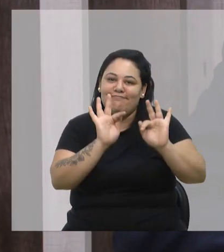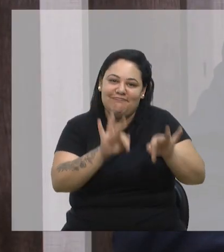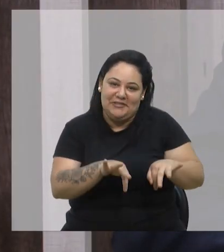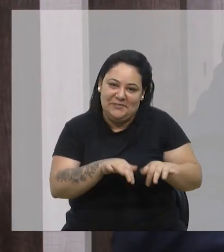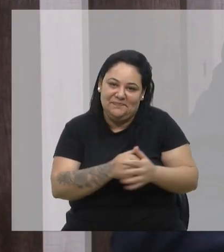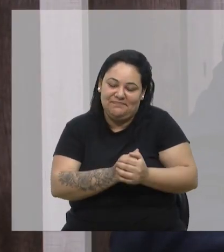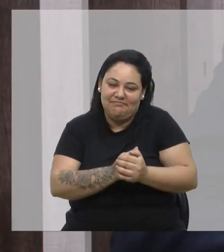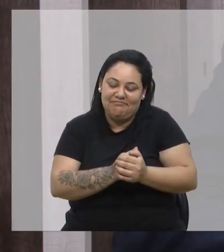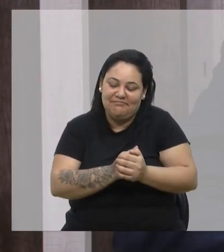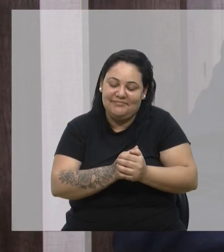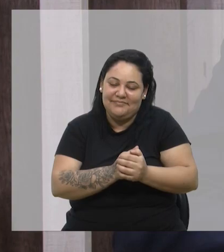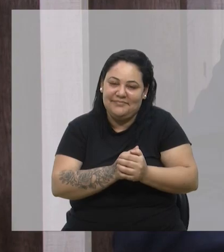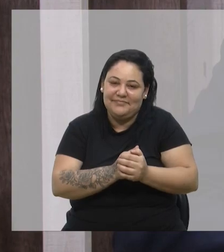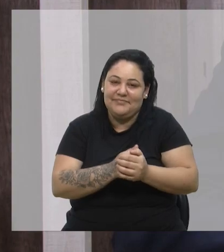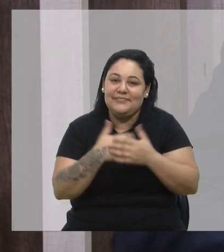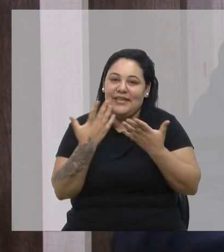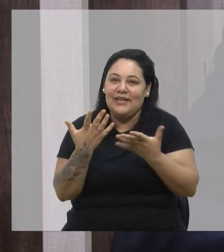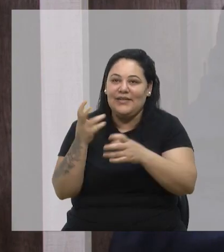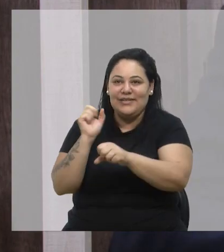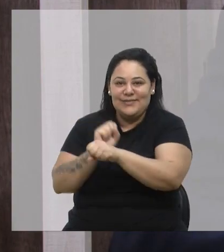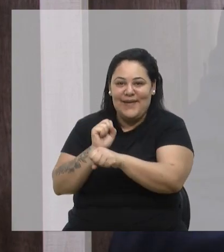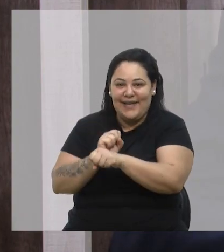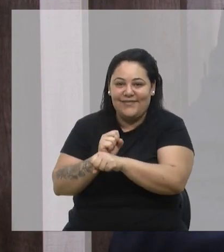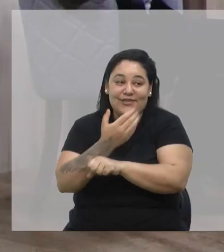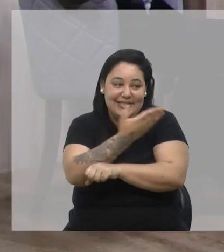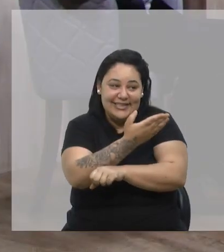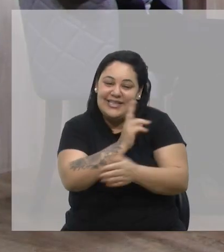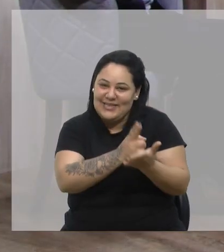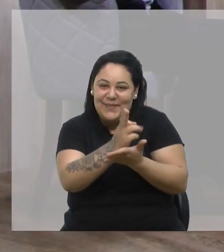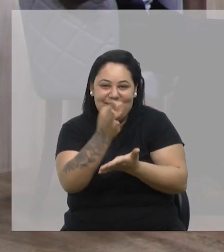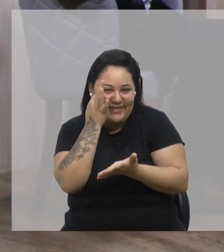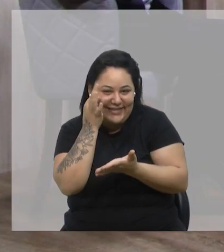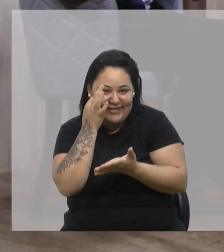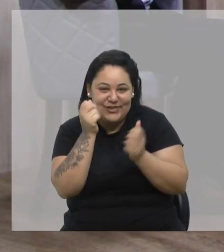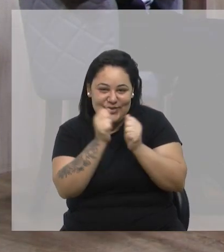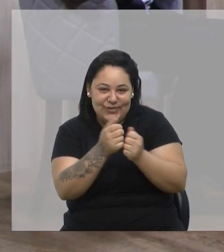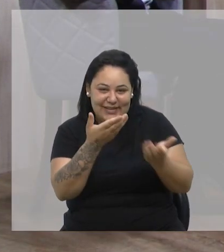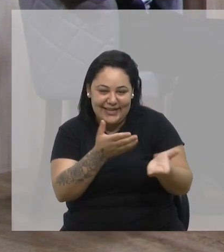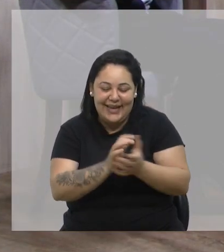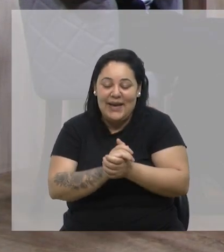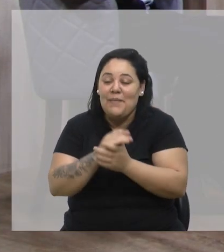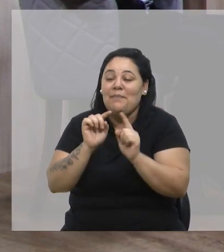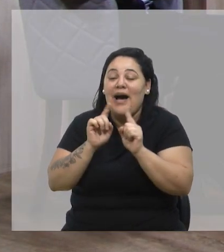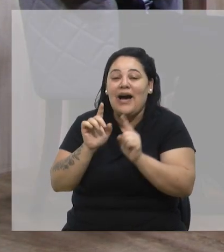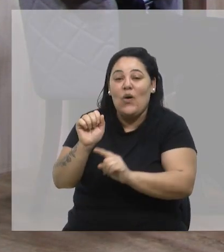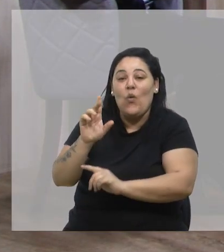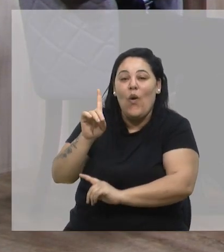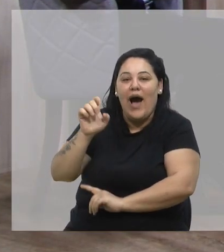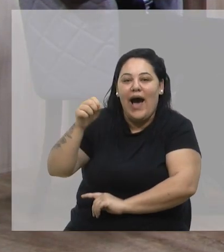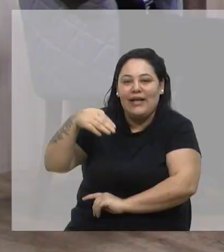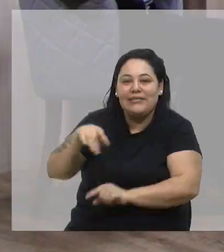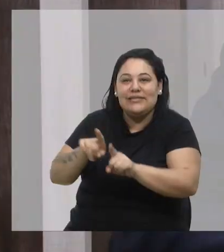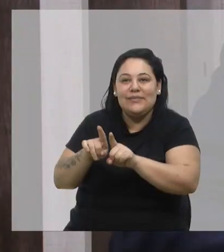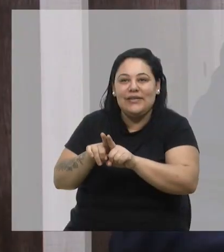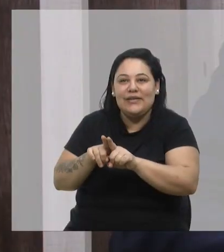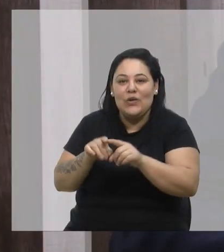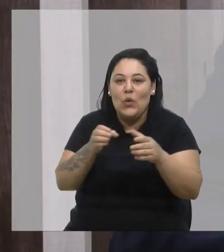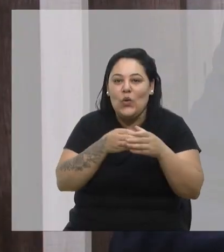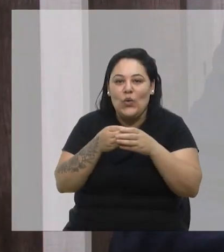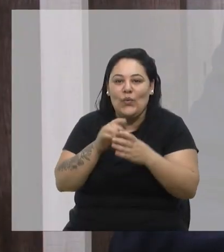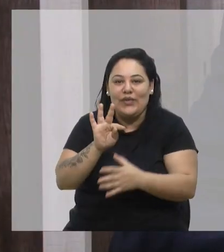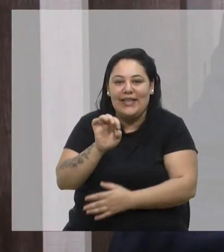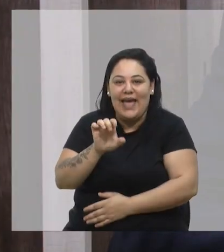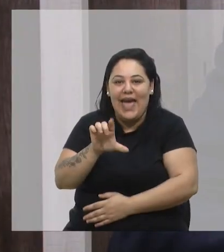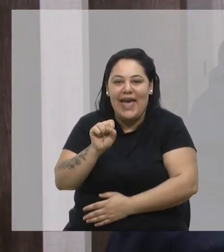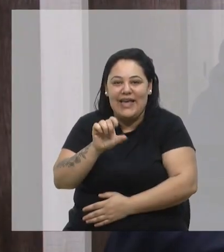infelizmente acabou. Então espero que tu não leves... Pelo menos o Frank, que sempre está aqui, mas o Adam, enfim. Imagina. Que